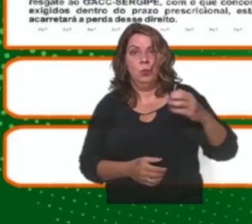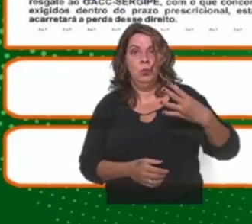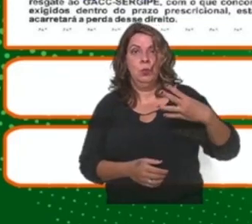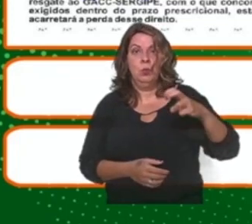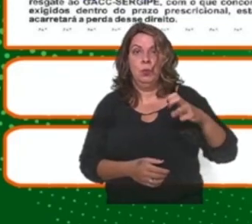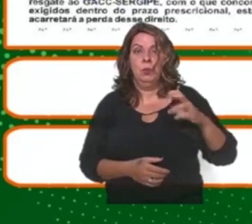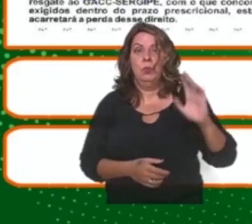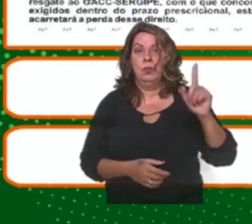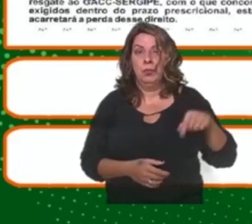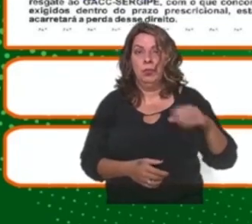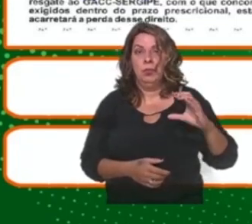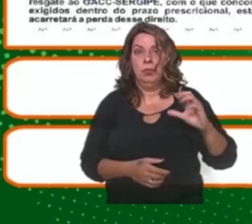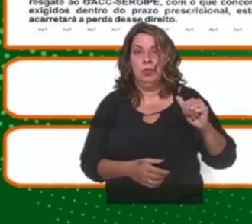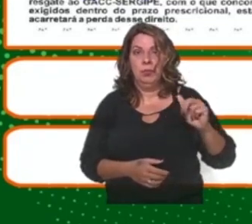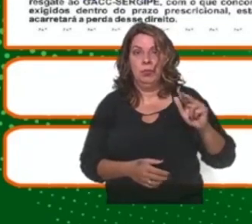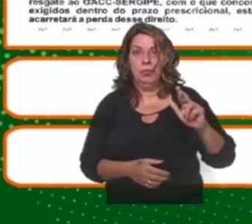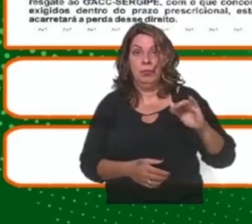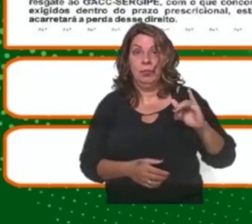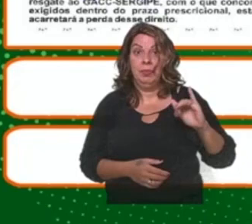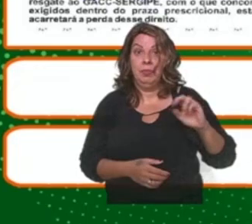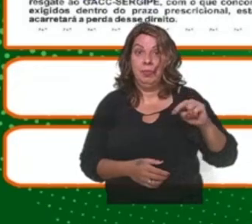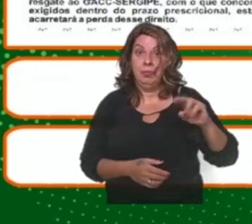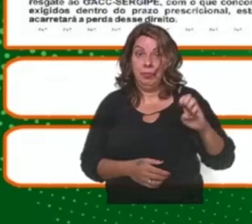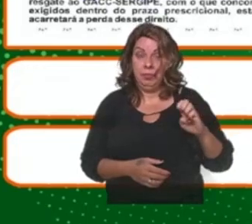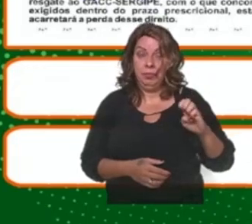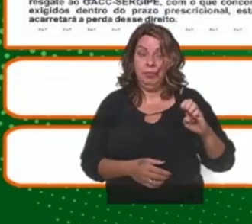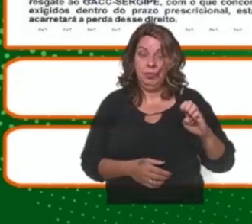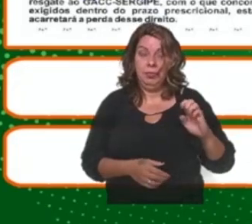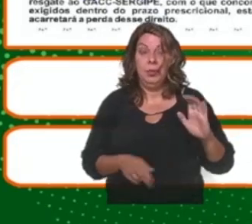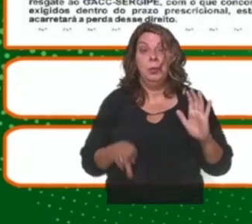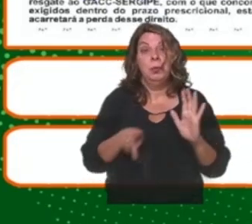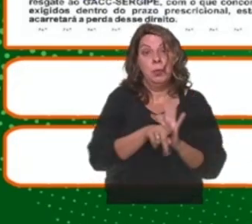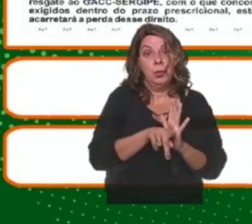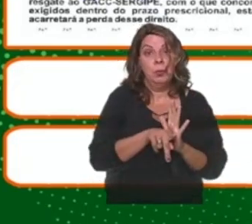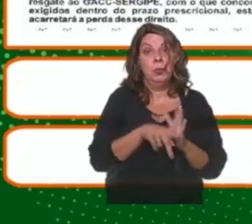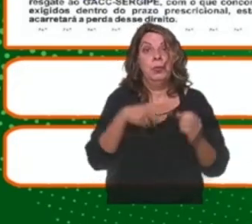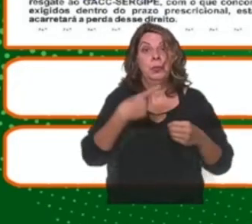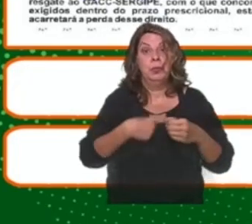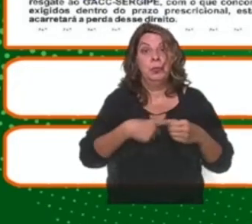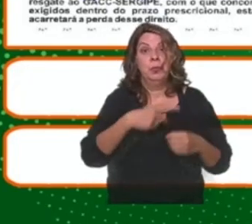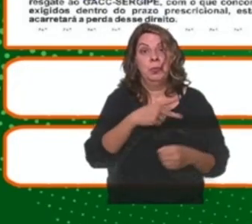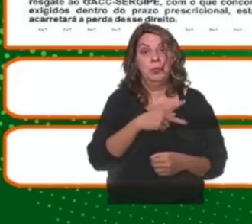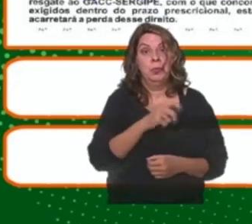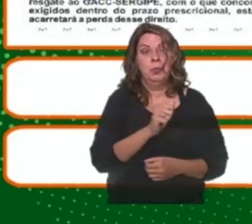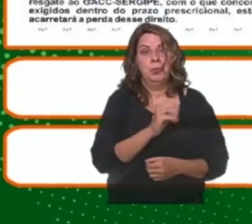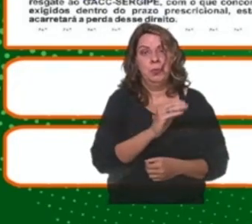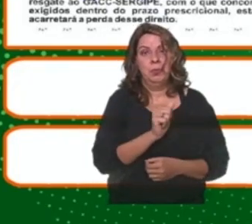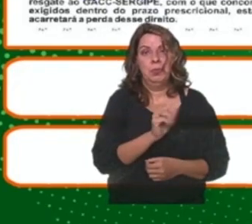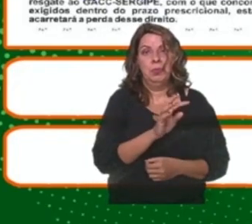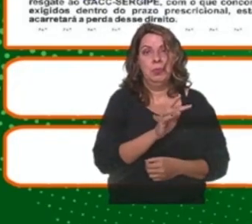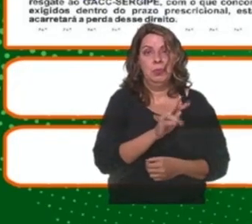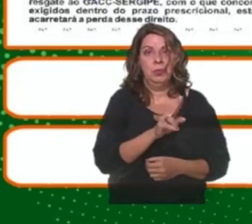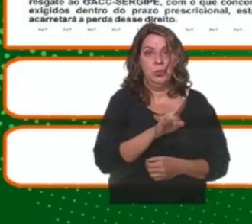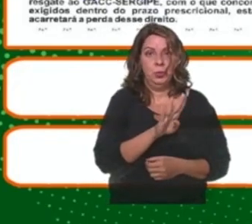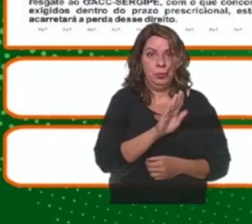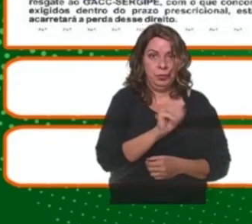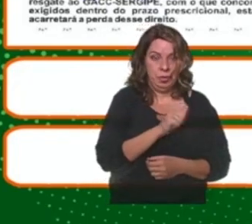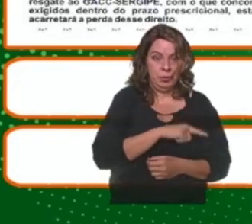118845. Karine Cruz Santos de Pacatuba, adquiriu com Jaine da Regional Neópolis. E aqui tem, ó, o título é o